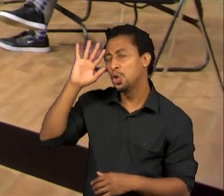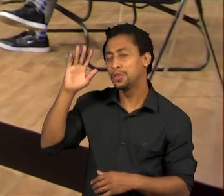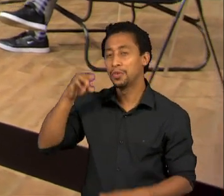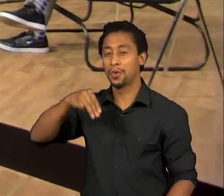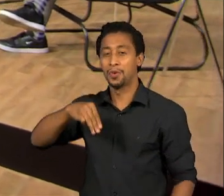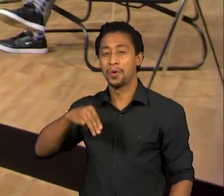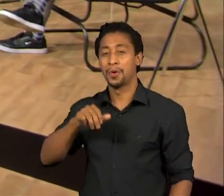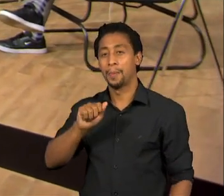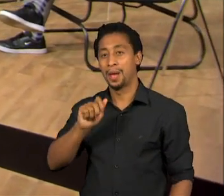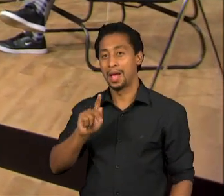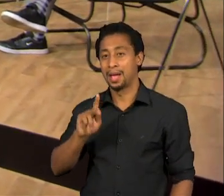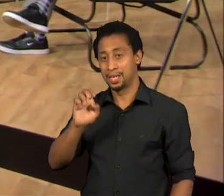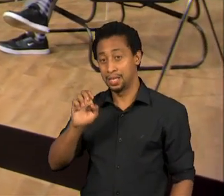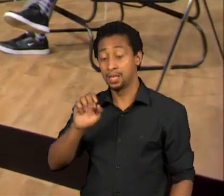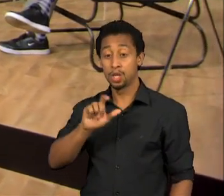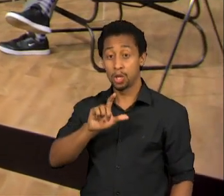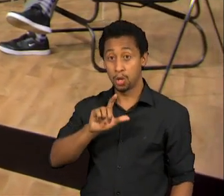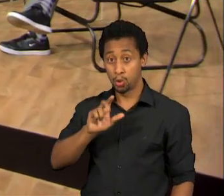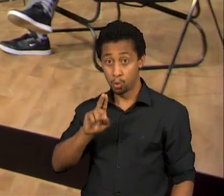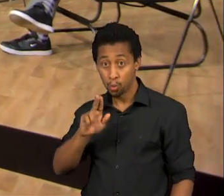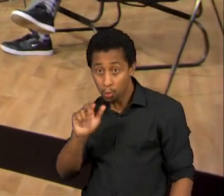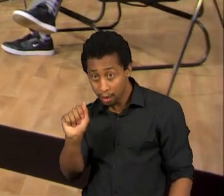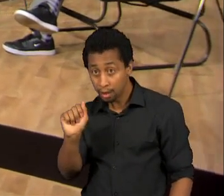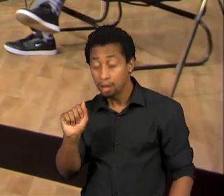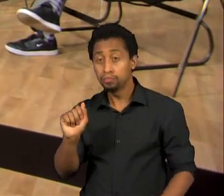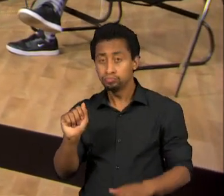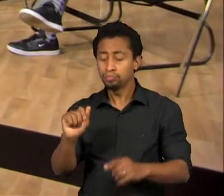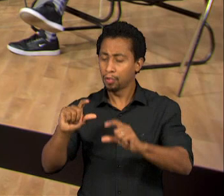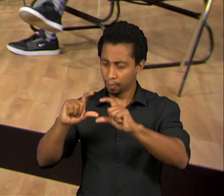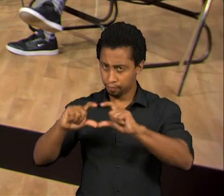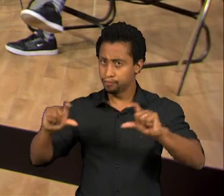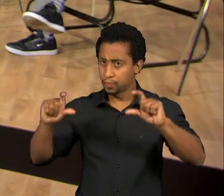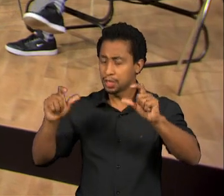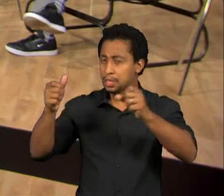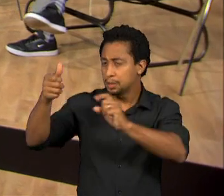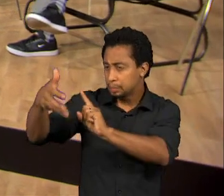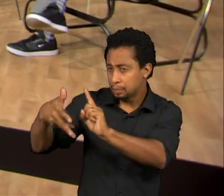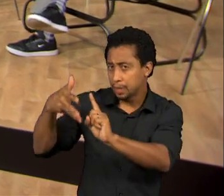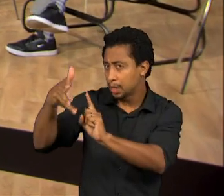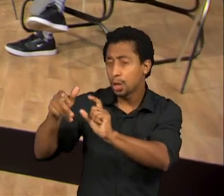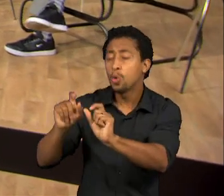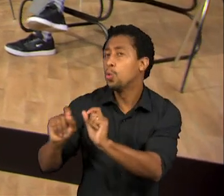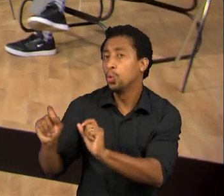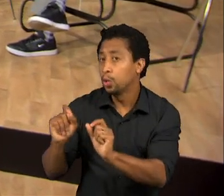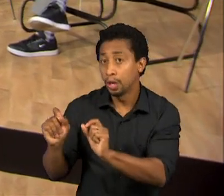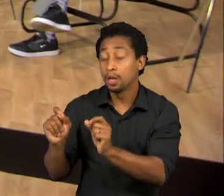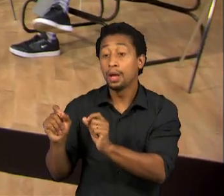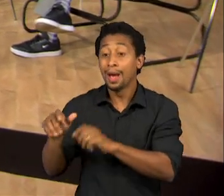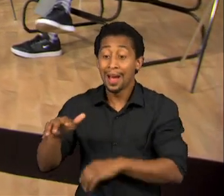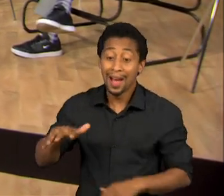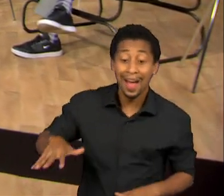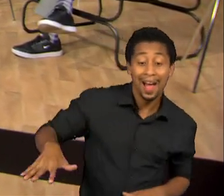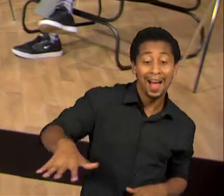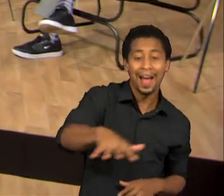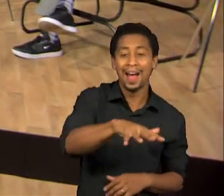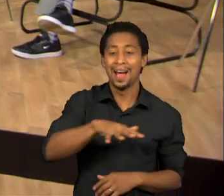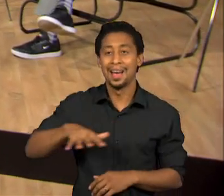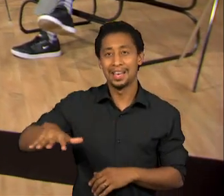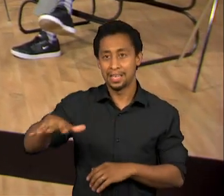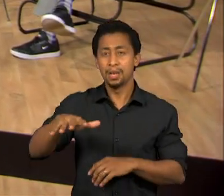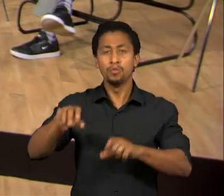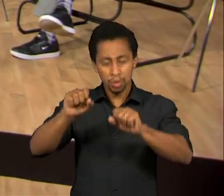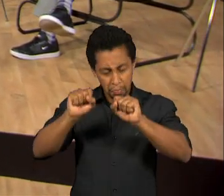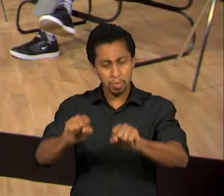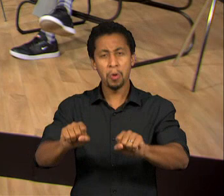a mensagem. Então, evidentemente, ao passar do papel para o meio digital, é